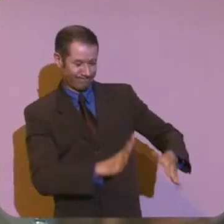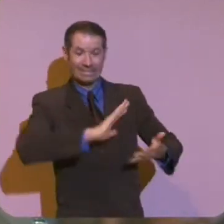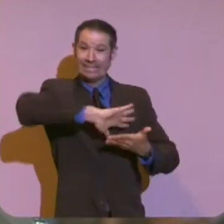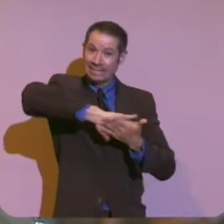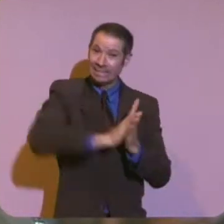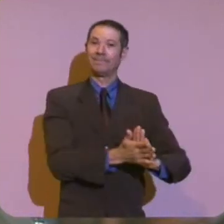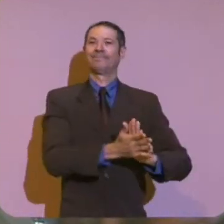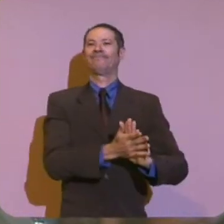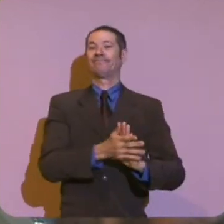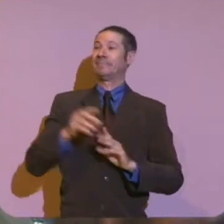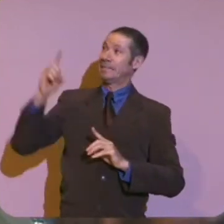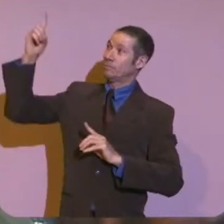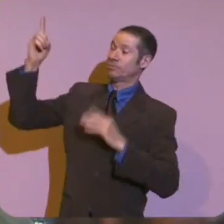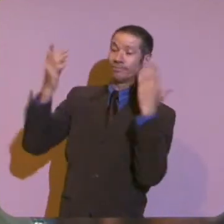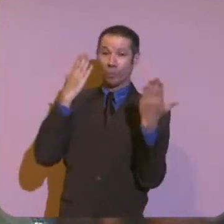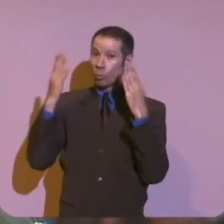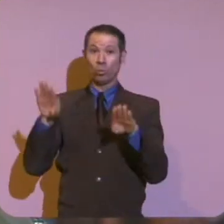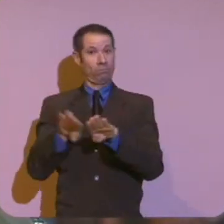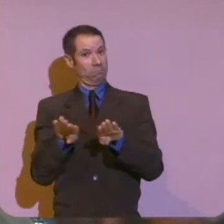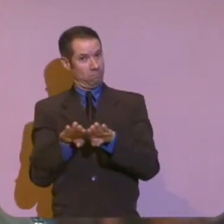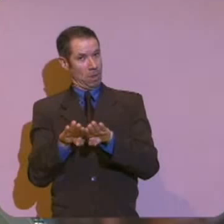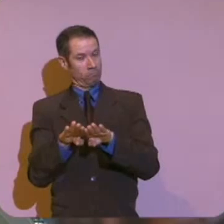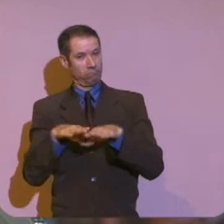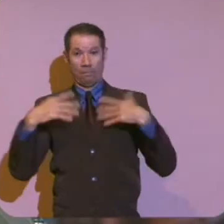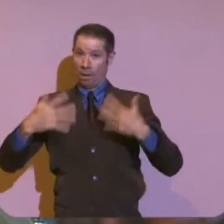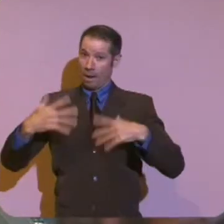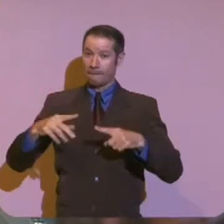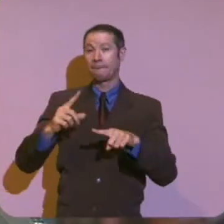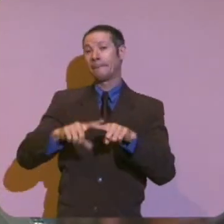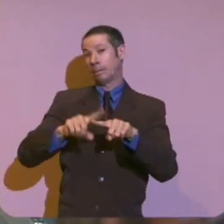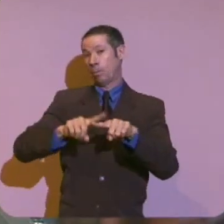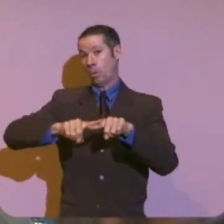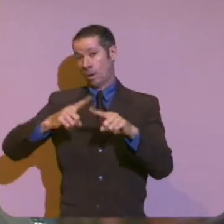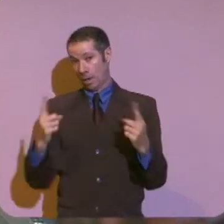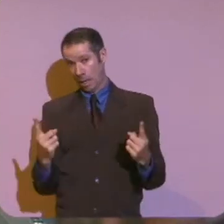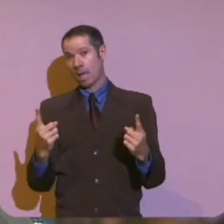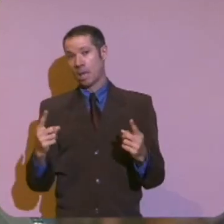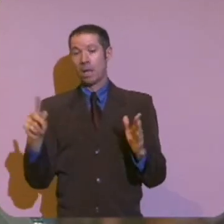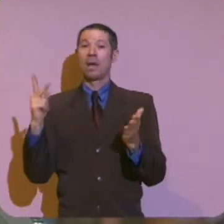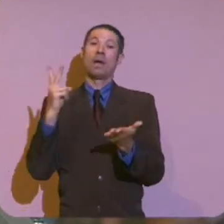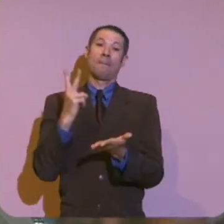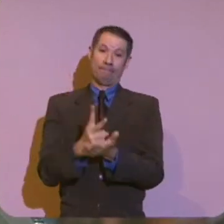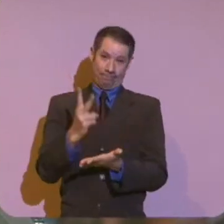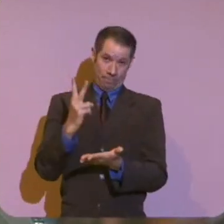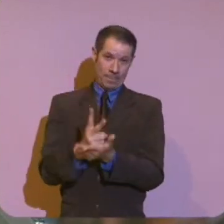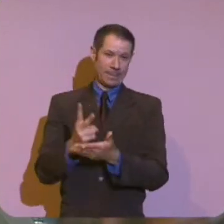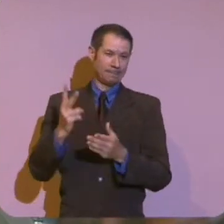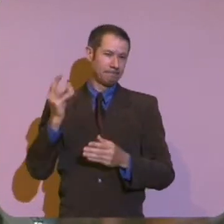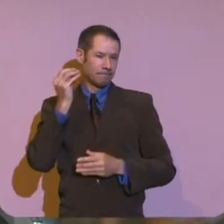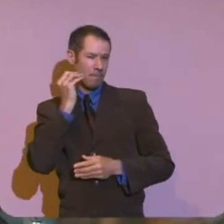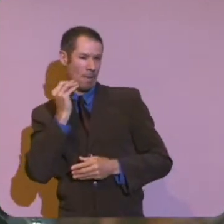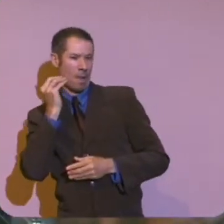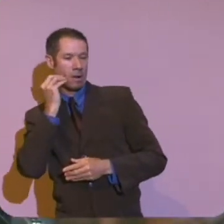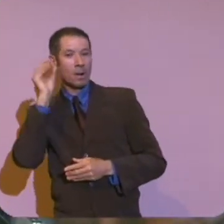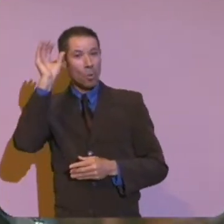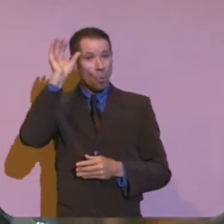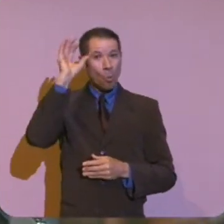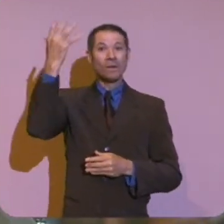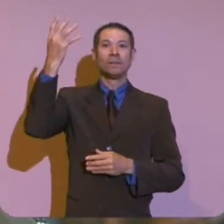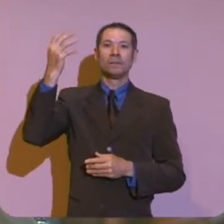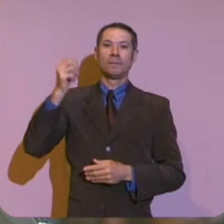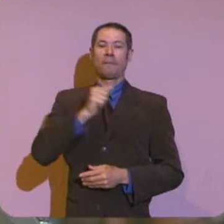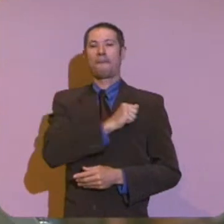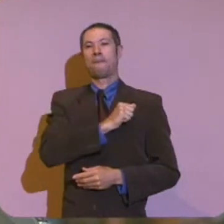está fazendo. Eu acho tremendo porque essa mesma experiência vai acontecer com o